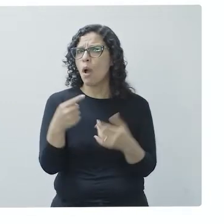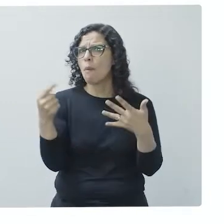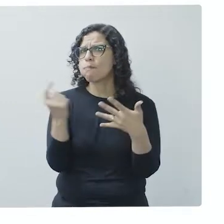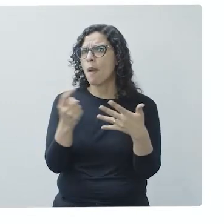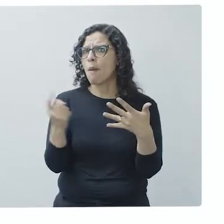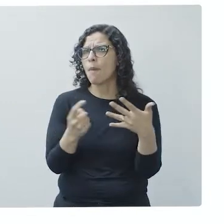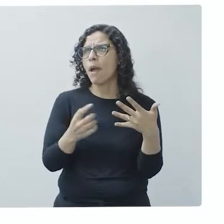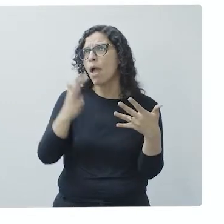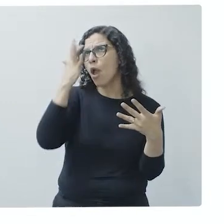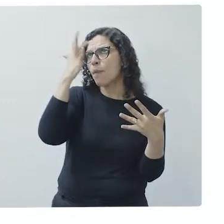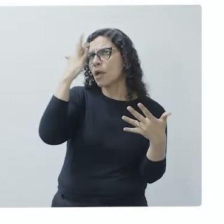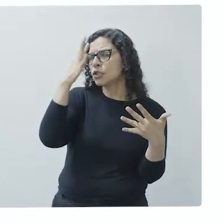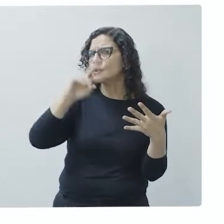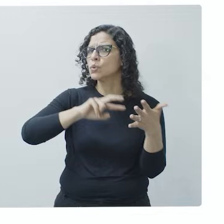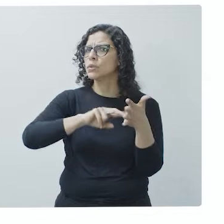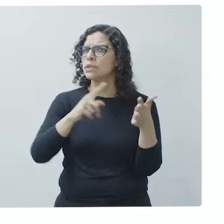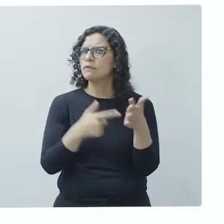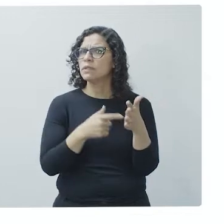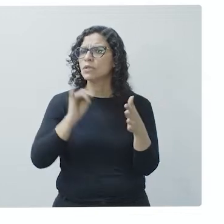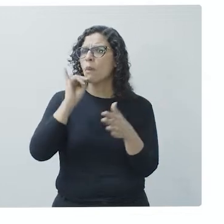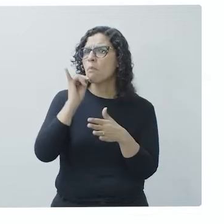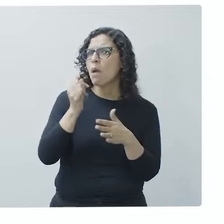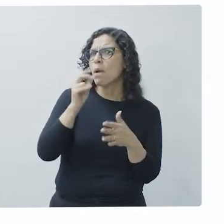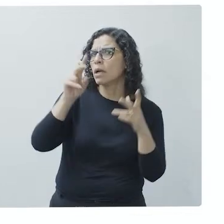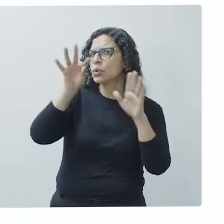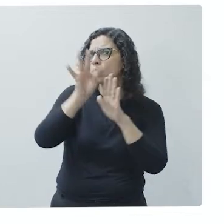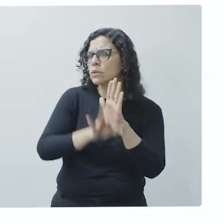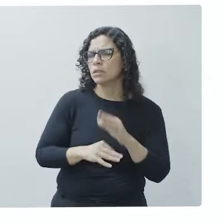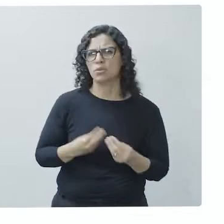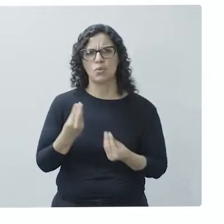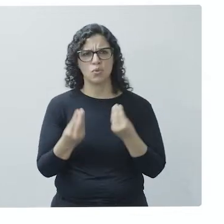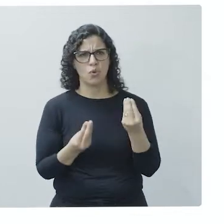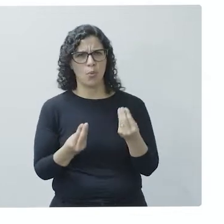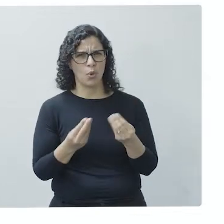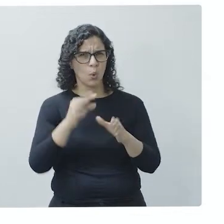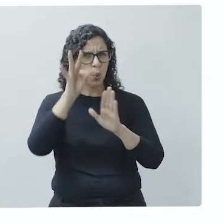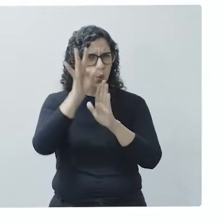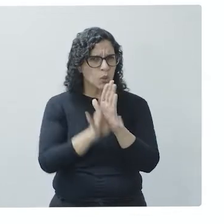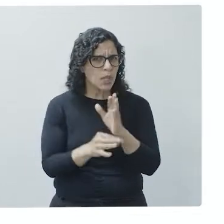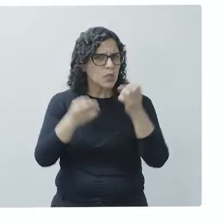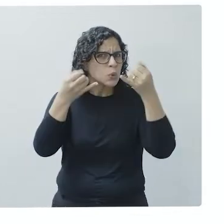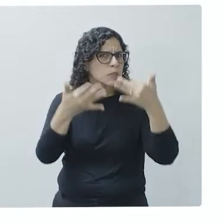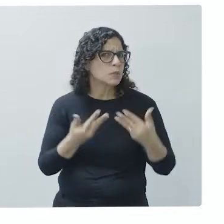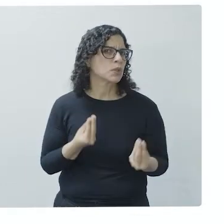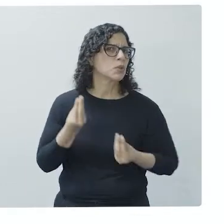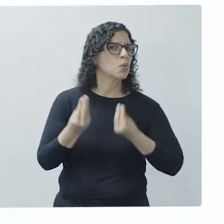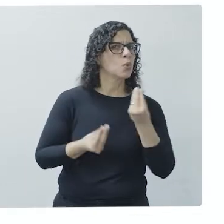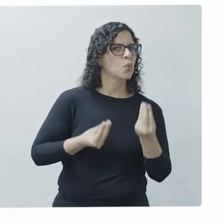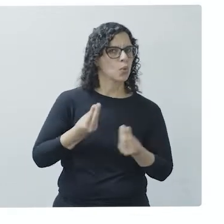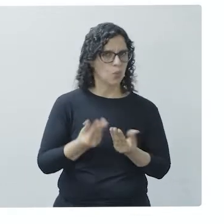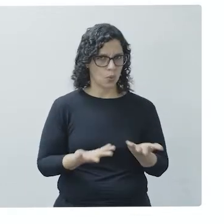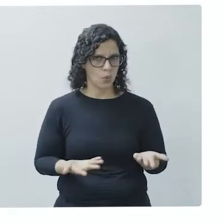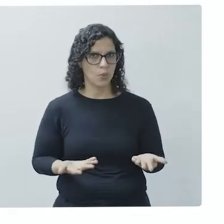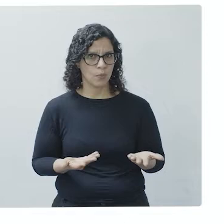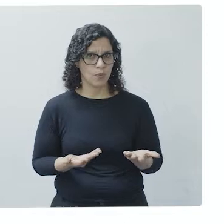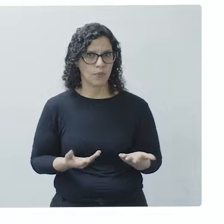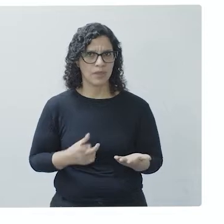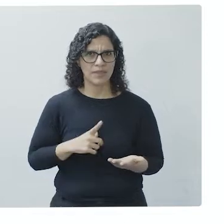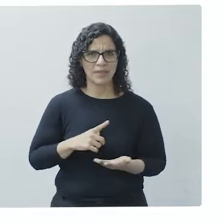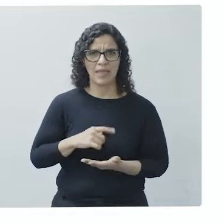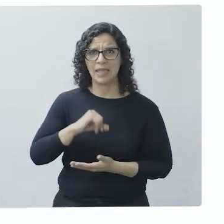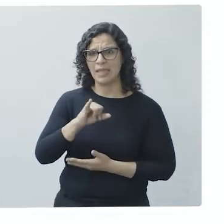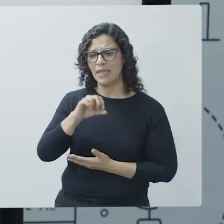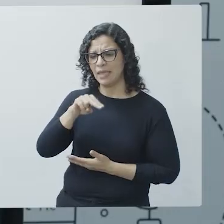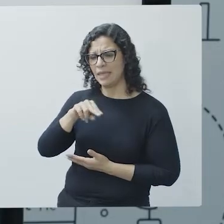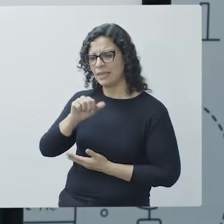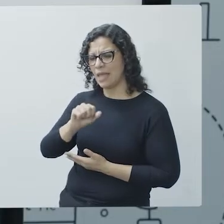pode levantar a respeito da narrativa? Como assim? O que será que vai ser contado nessa história? Lembram? Seres